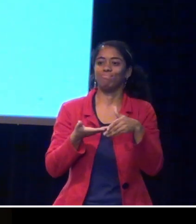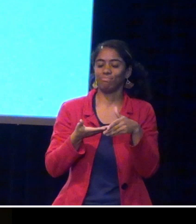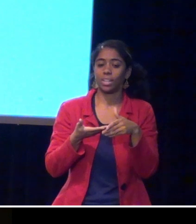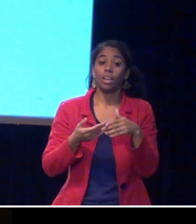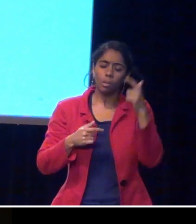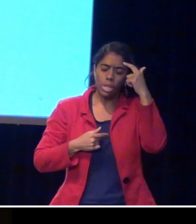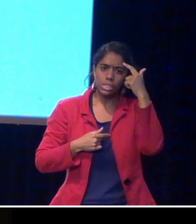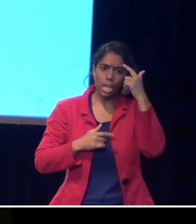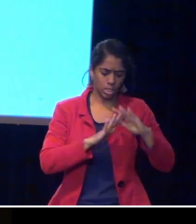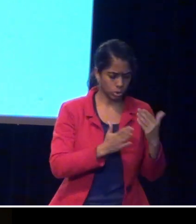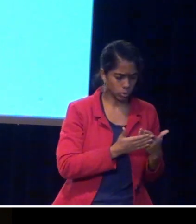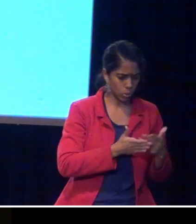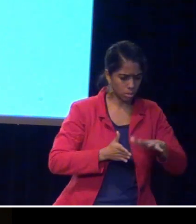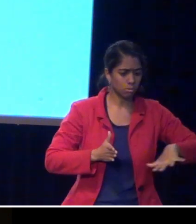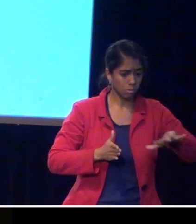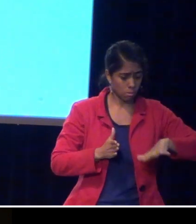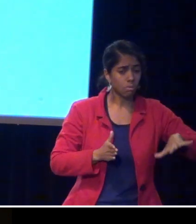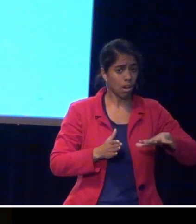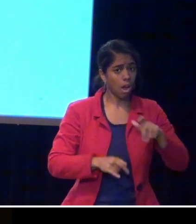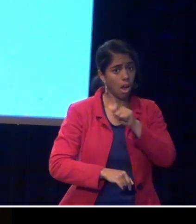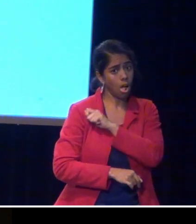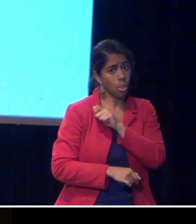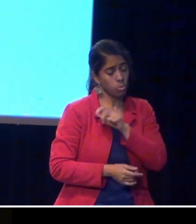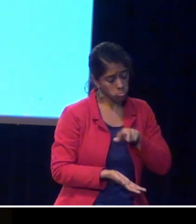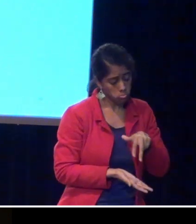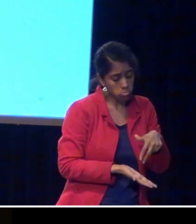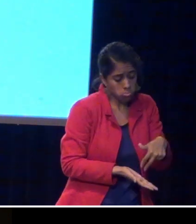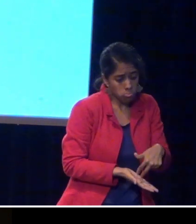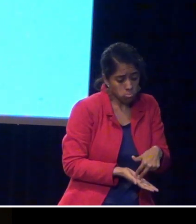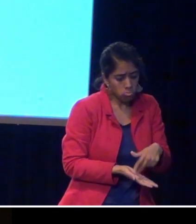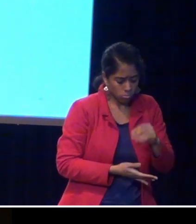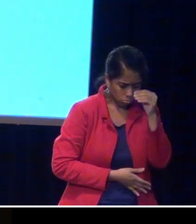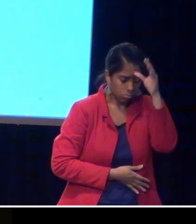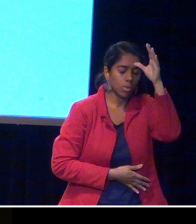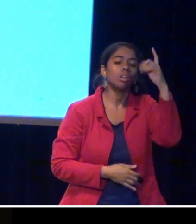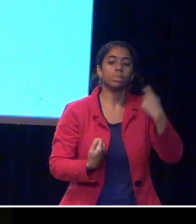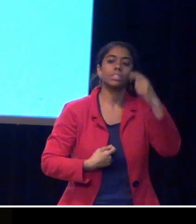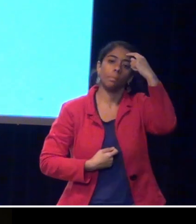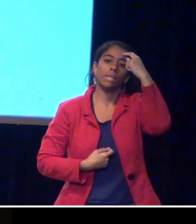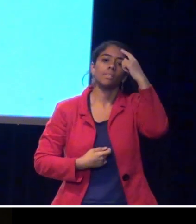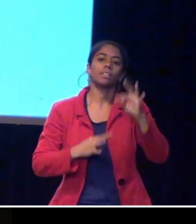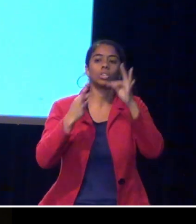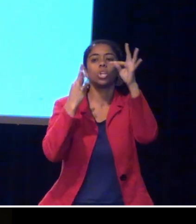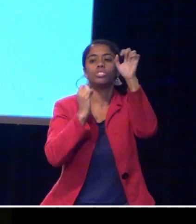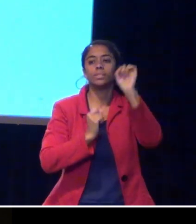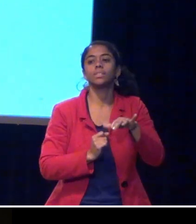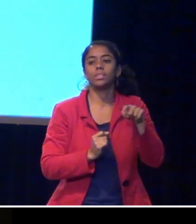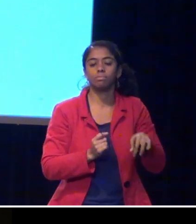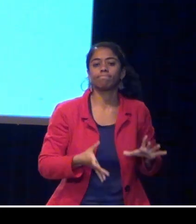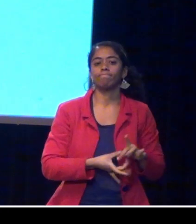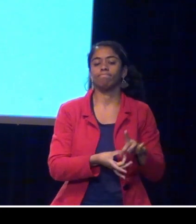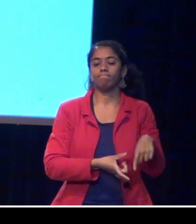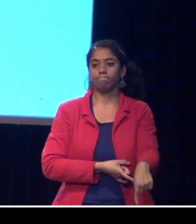esse conhecimento, para construir esse conhecimento, a gente tem que levar em conta, sim, essas tecnologias.